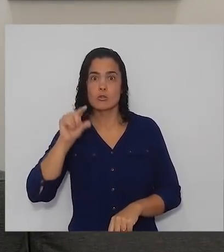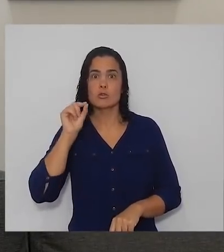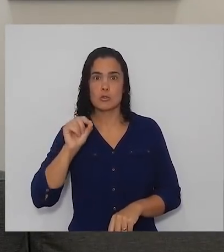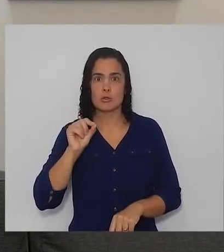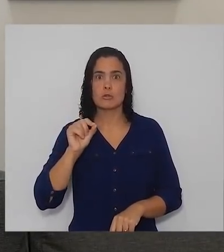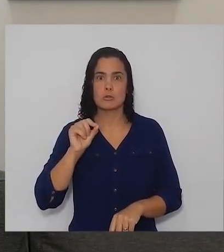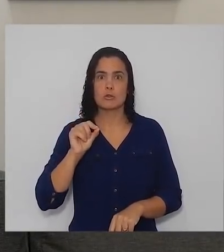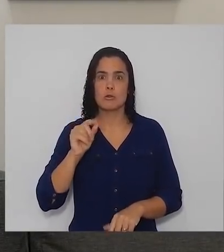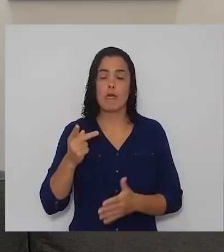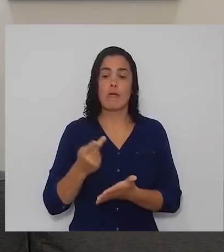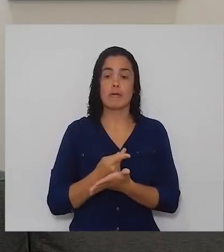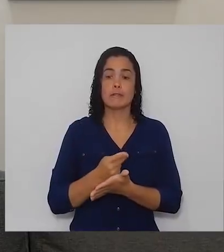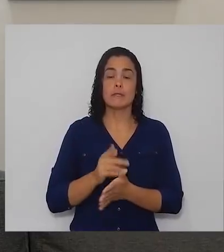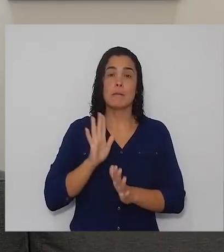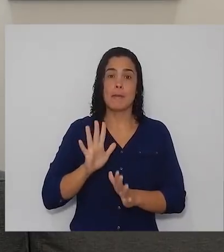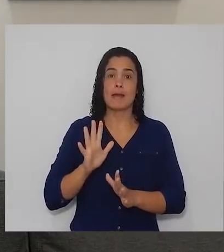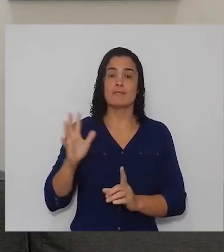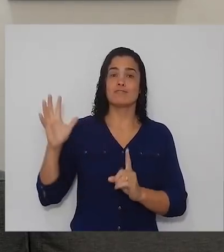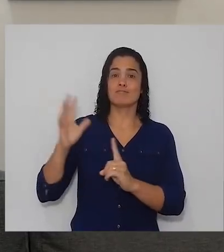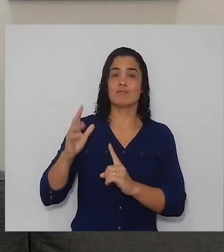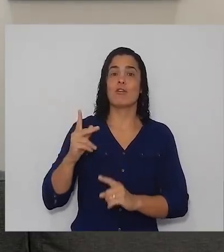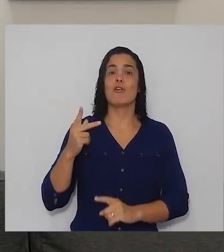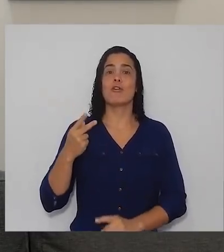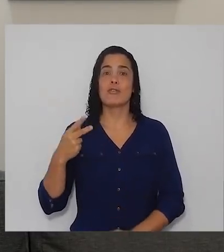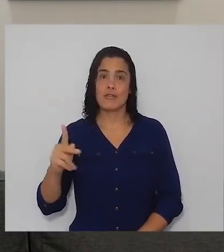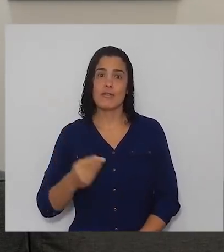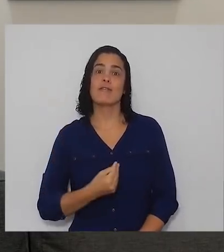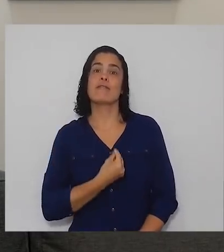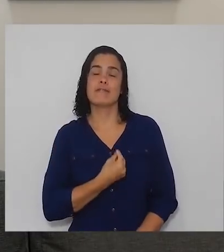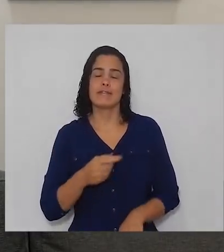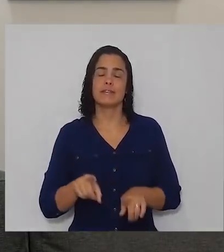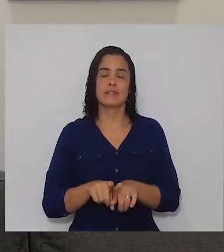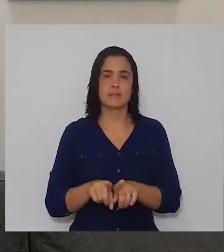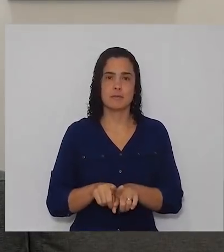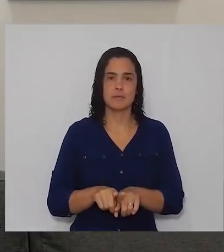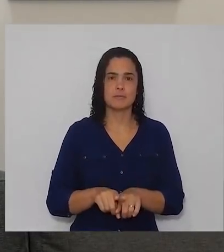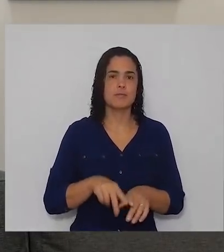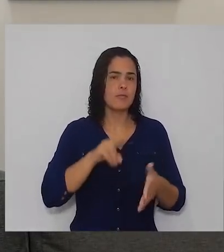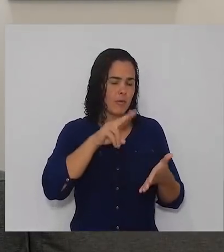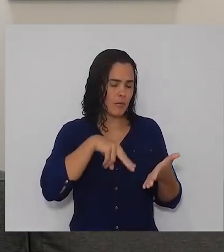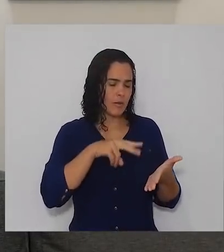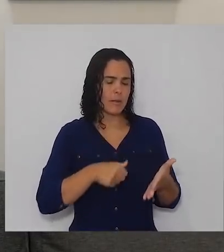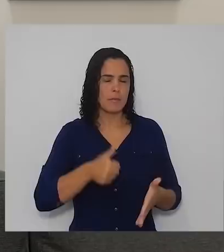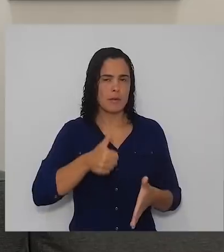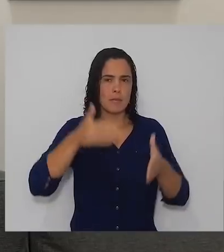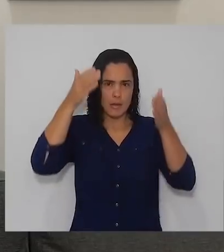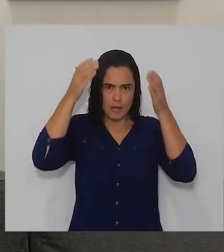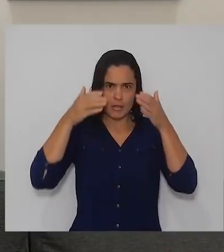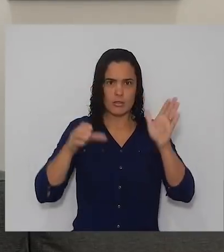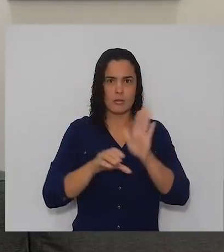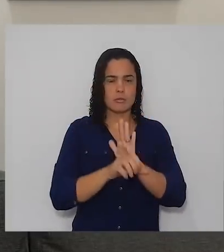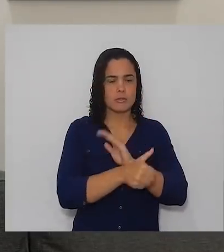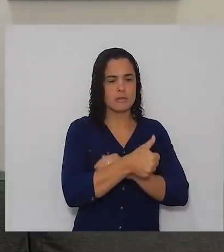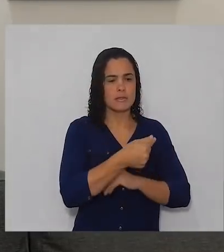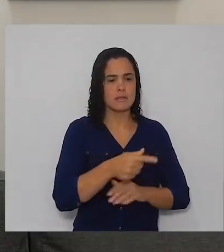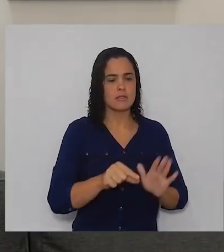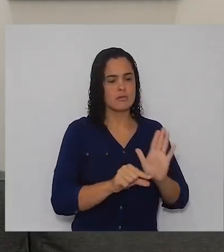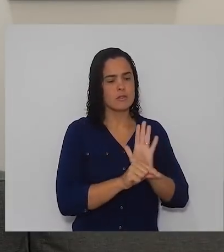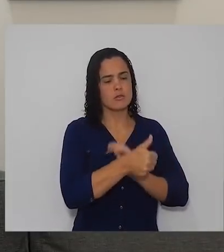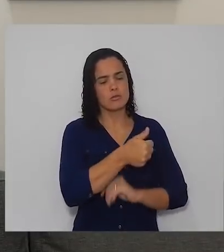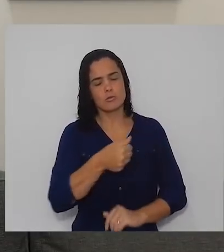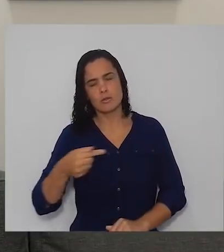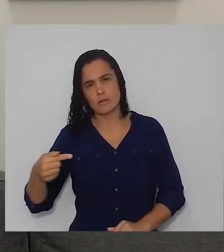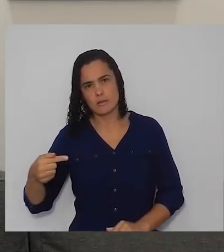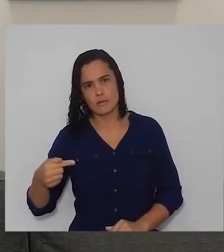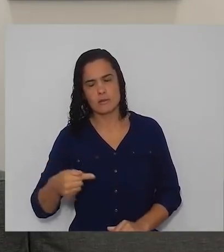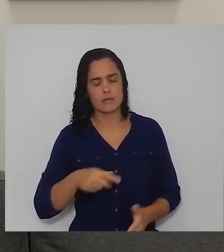o atingiu também. Vamos ler o texto? Primeiro livro de Reis, capítulo 17, versos 1 ao 7, e vamos refletir nesta